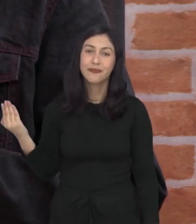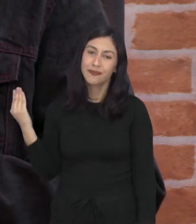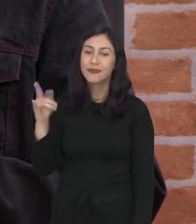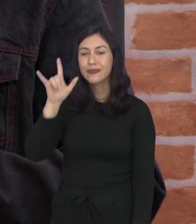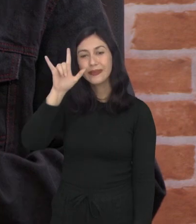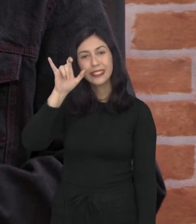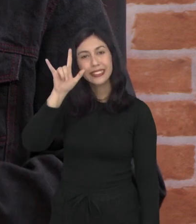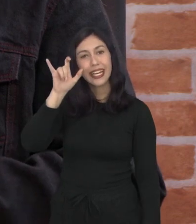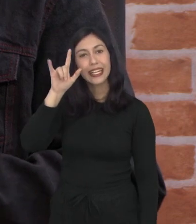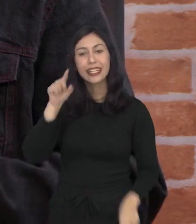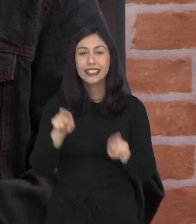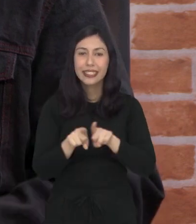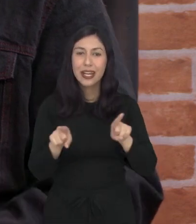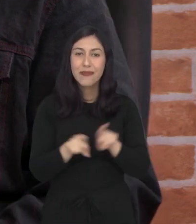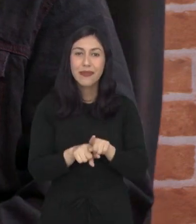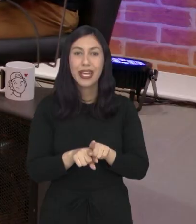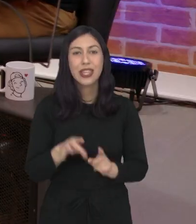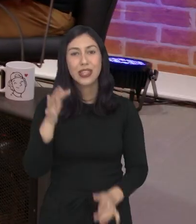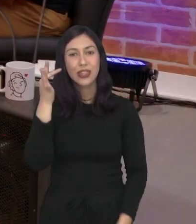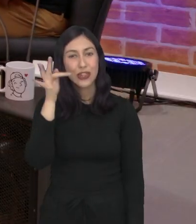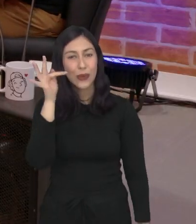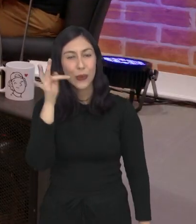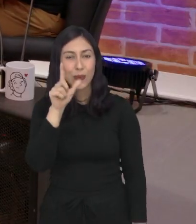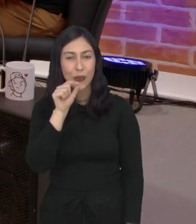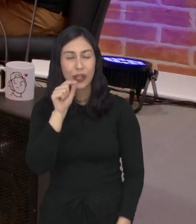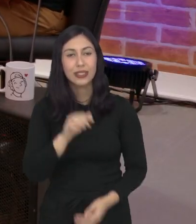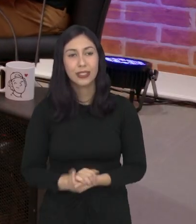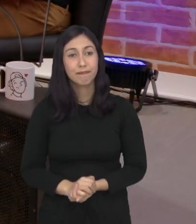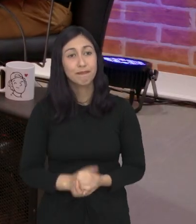PauloDNF no Twitter. É isso aí, gente. Esse foi o Tá Ligado.